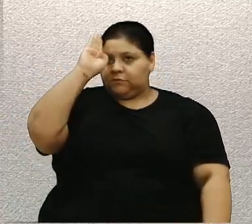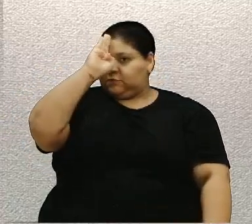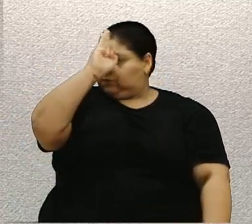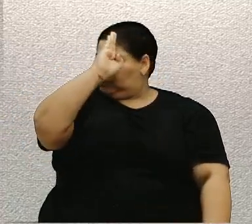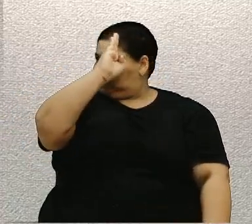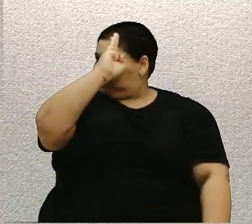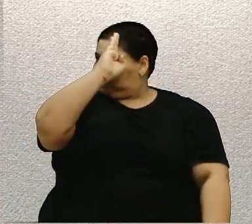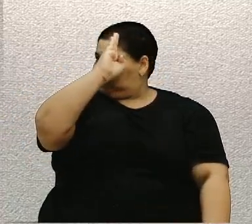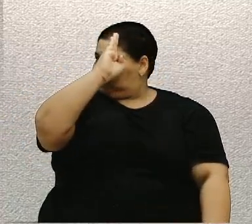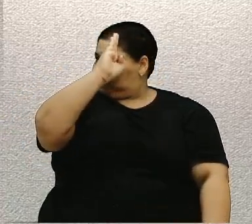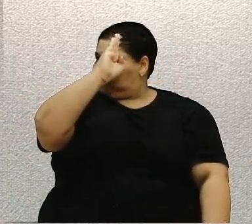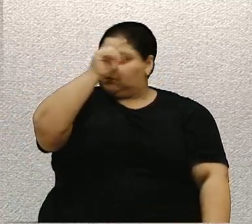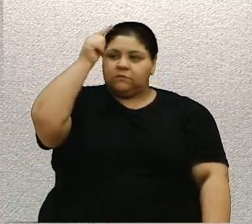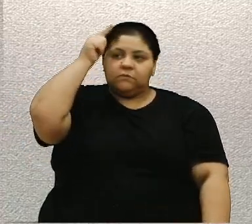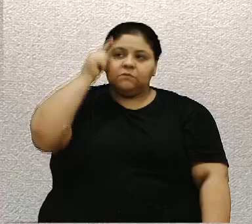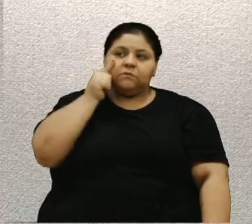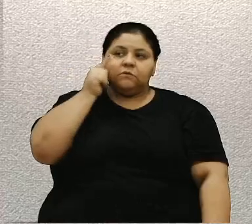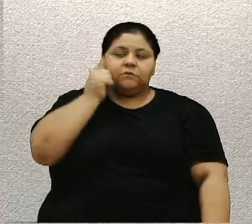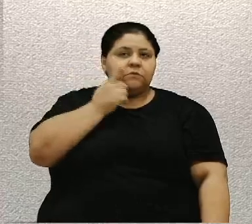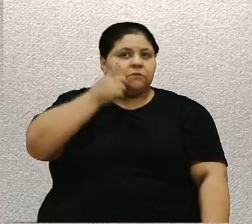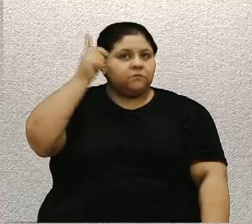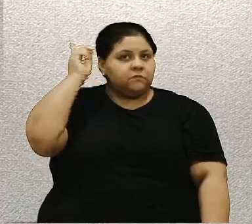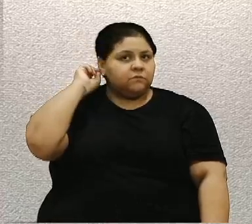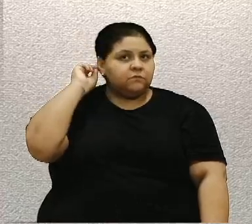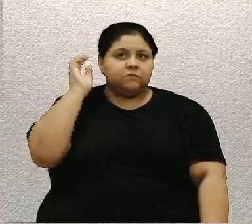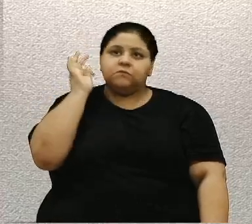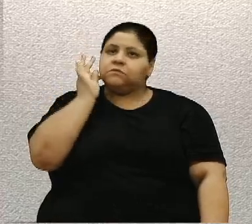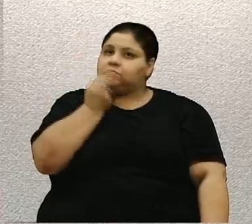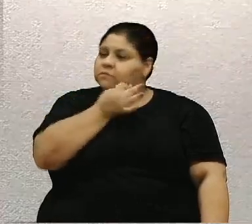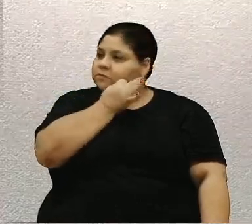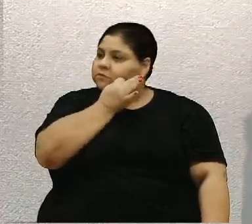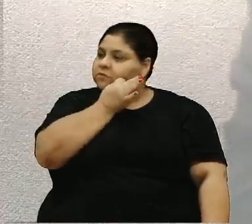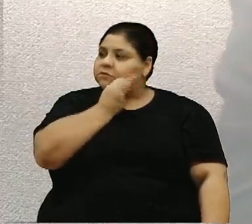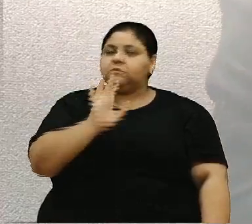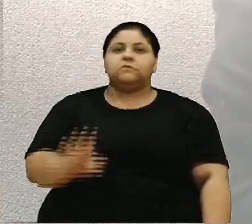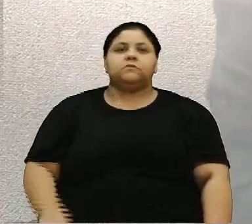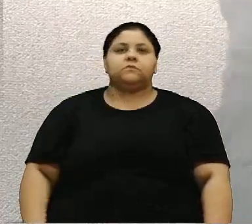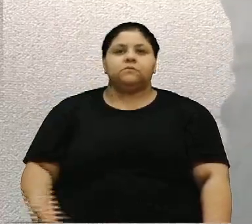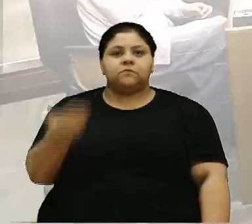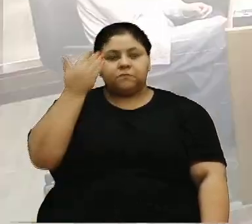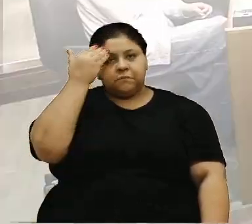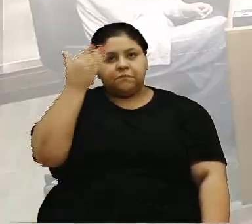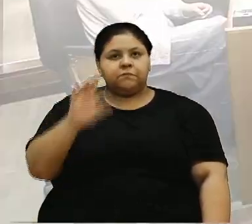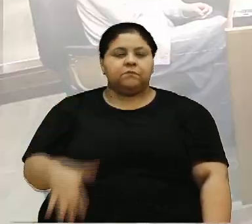Lucas Carenhato, Lucas Dil e vereadora Tatiane Frisso. Obrigado, presidente.